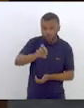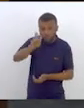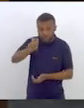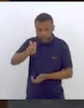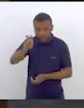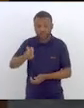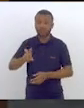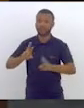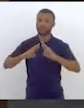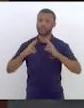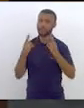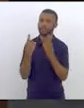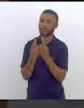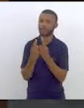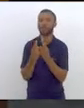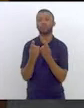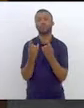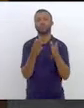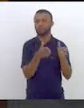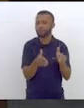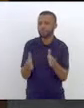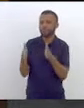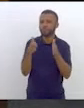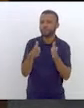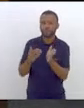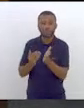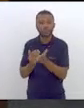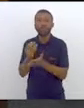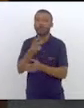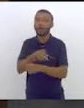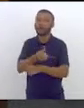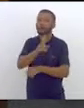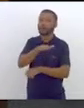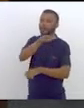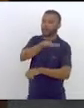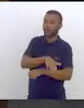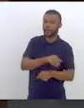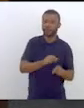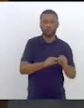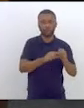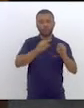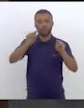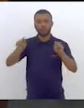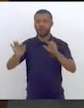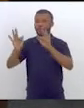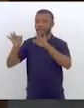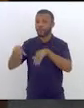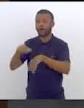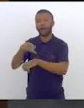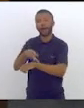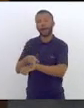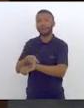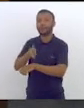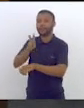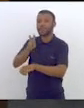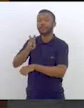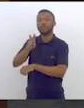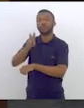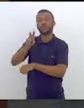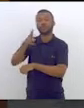sessão ordinária que é iniciada às 14 horas encerrou-se às 15 horas e 49